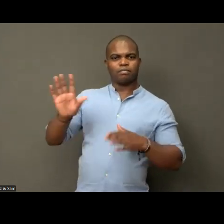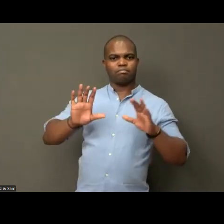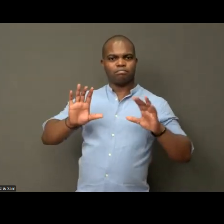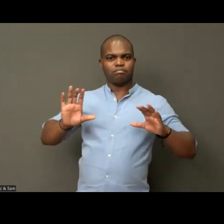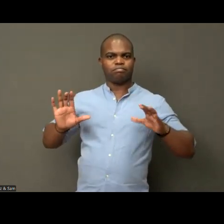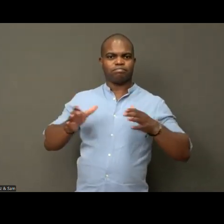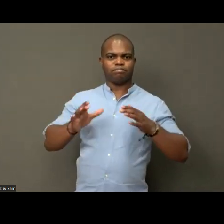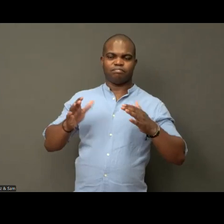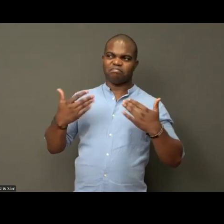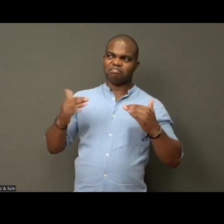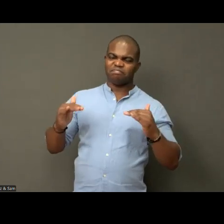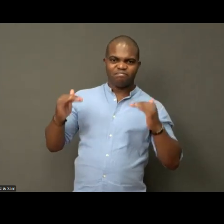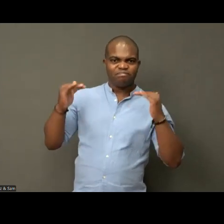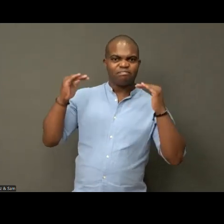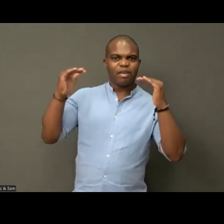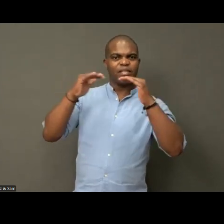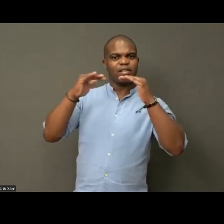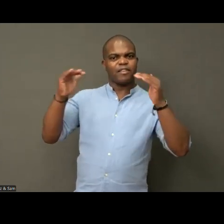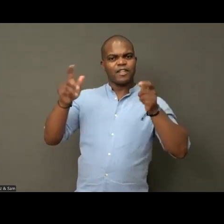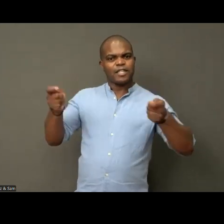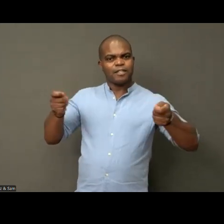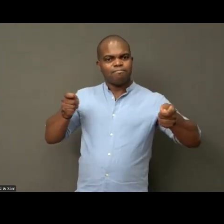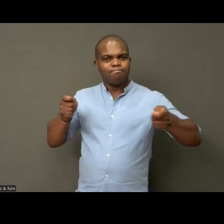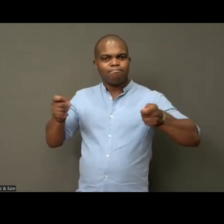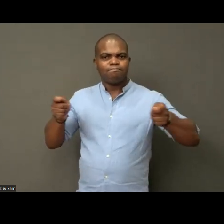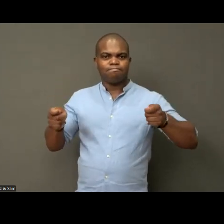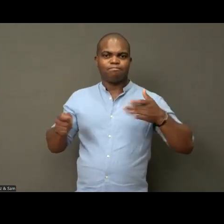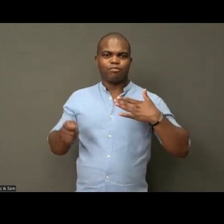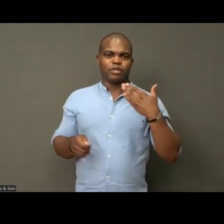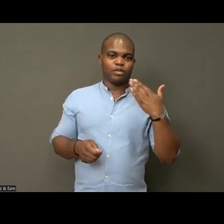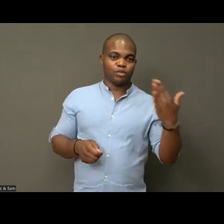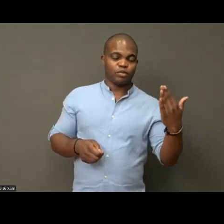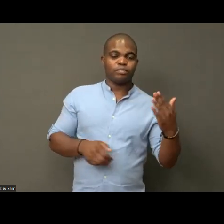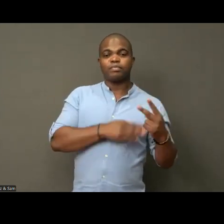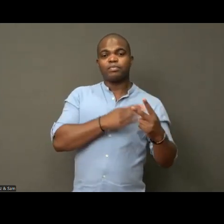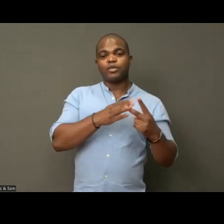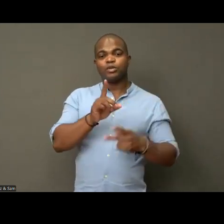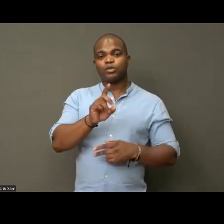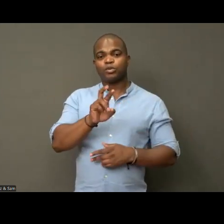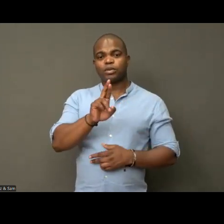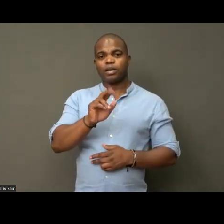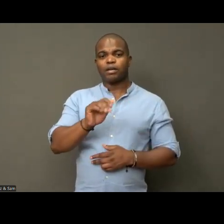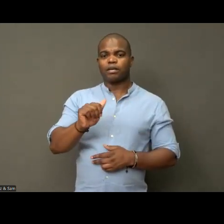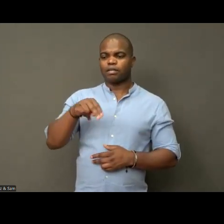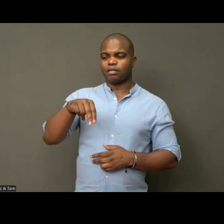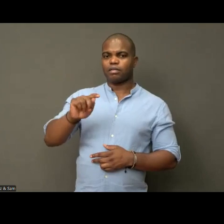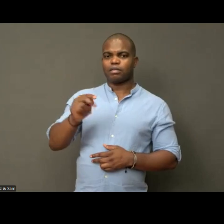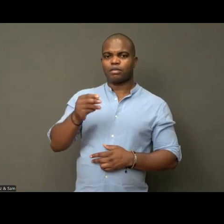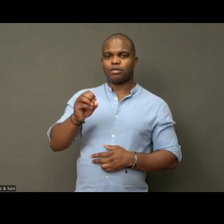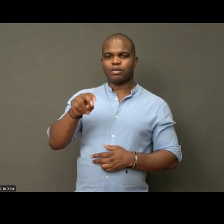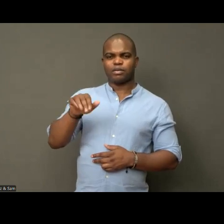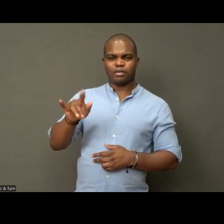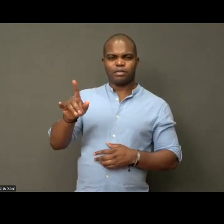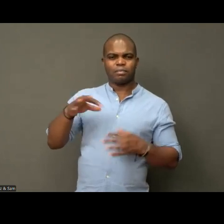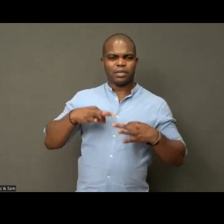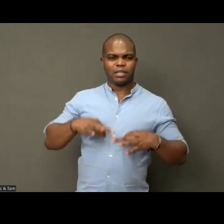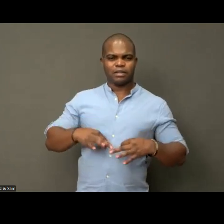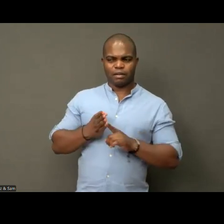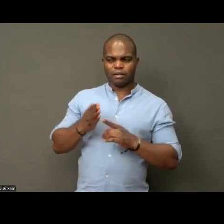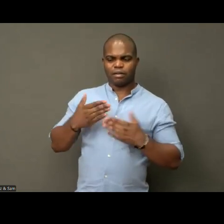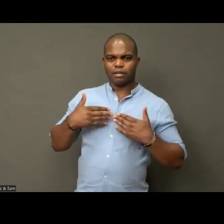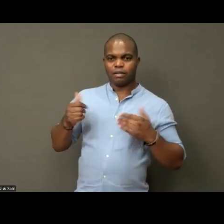agradecer especialmente também a Sua Excelência Dr. Frank Anthony, o Ministro da Saúde da Guiana, por ter compartilhado